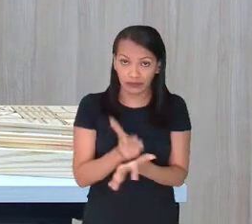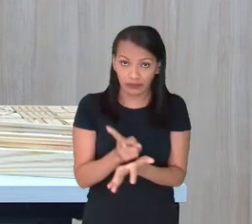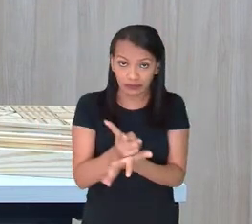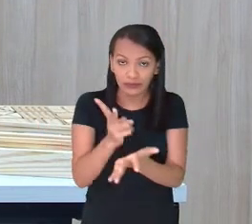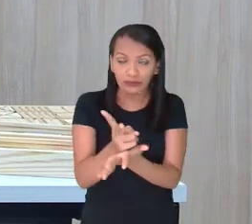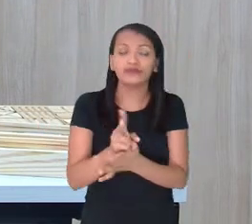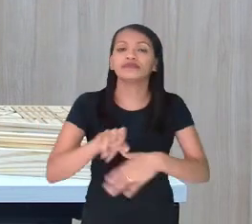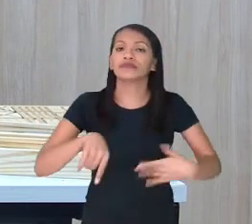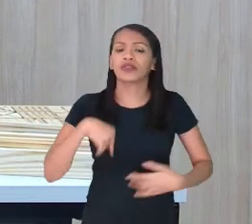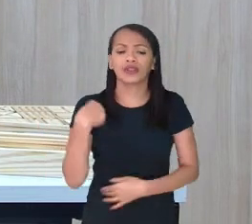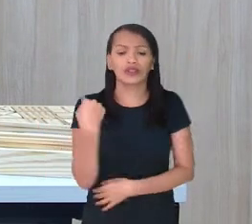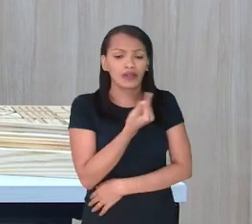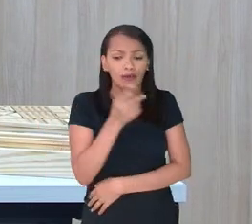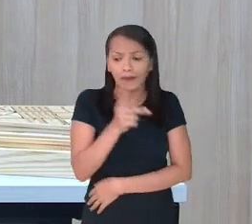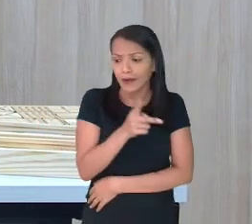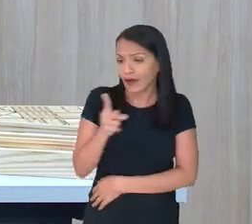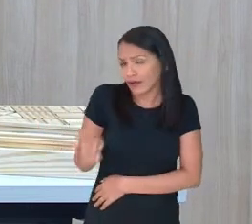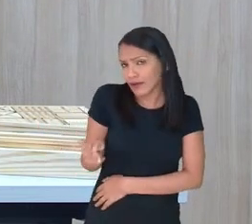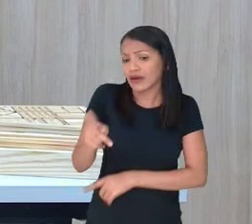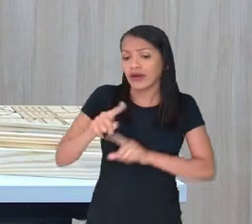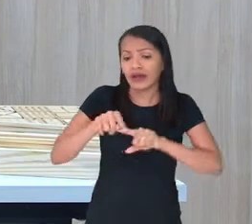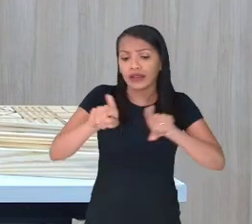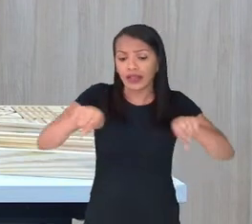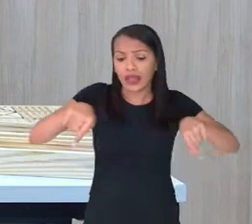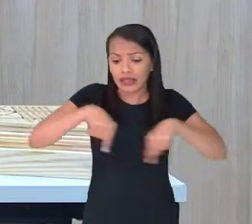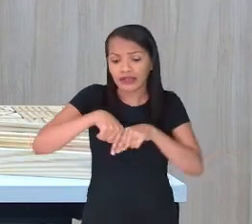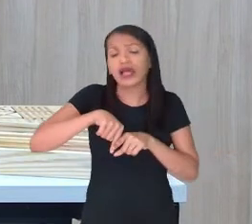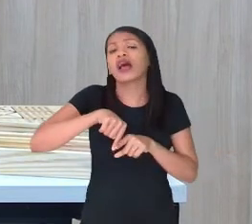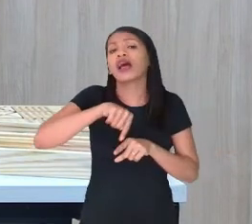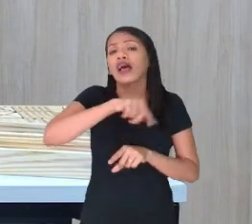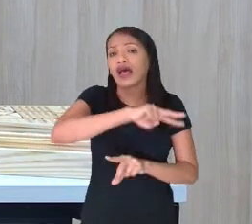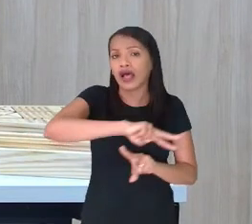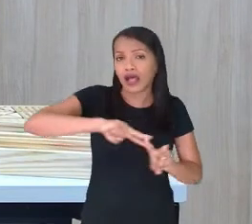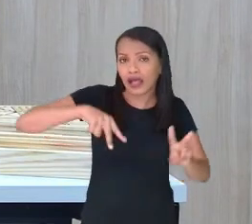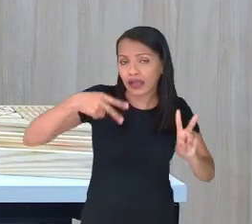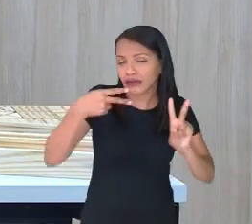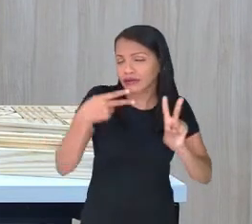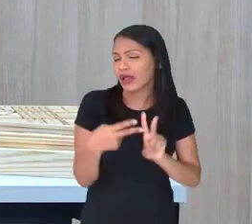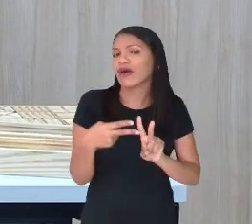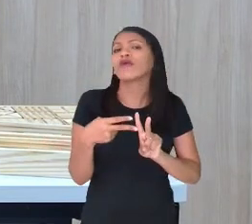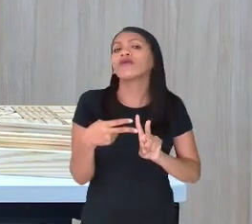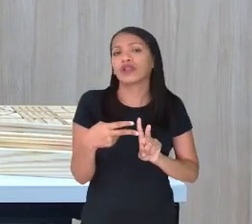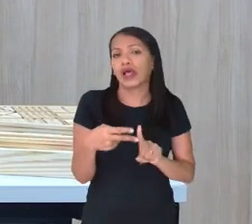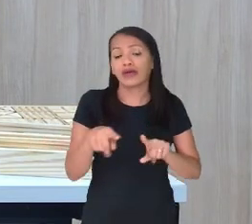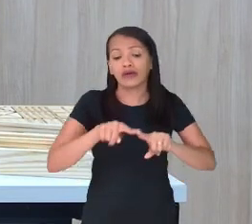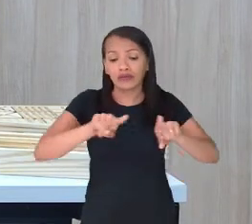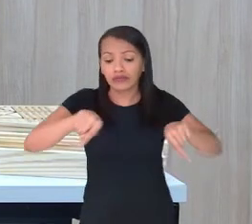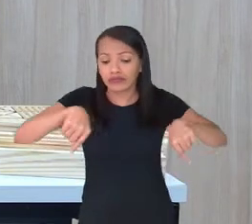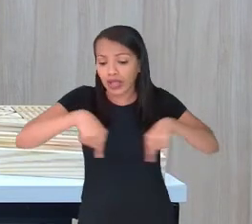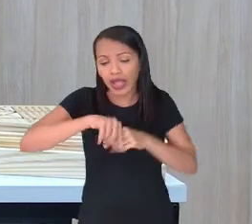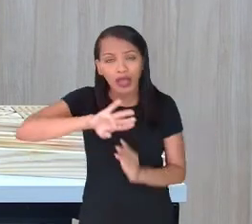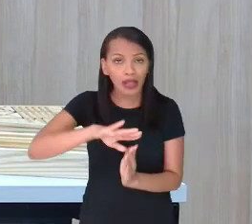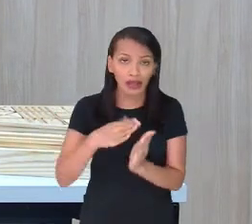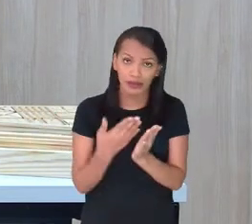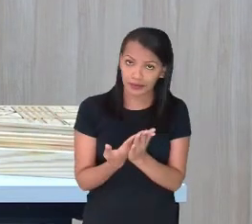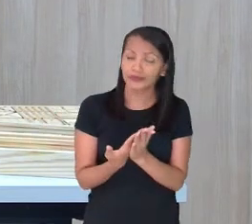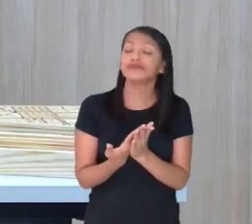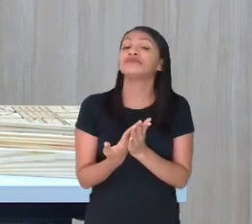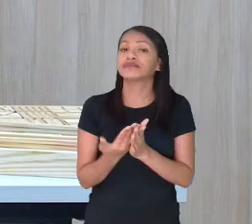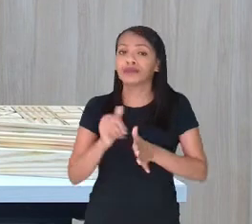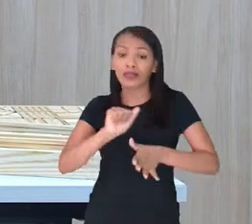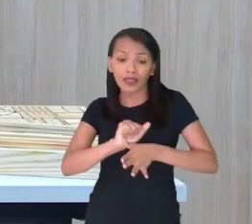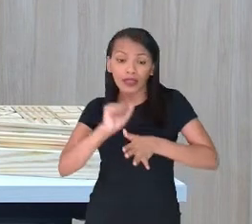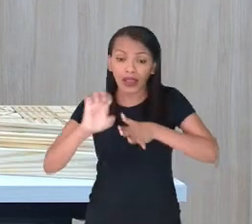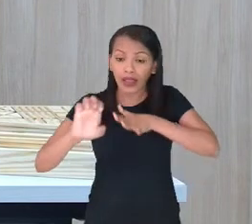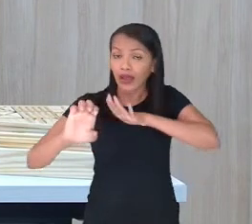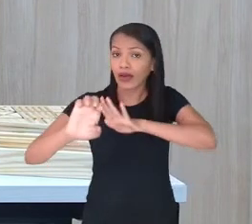nós, professores, seja da sala regular, seja da sala de recursos, lá no atendimento educacional especializado,